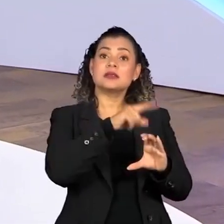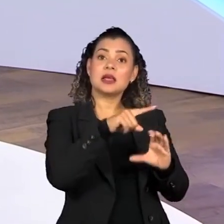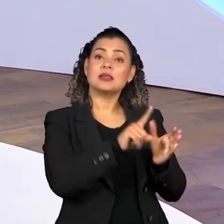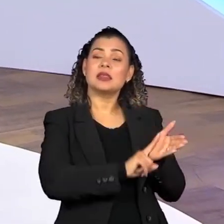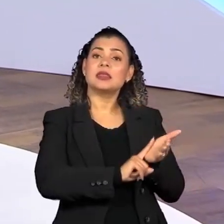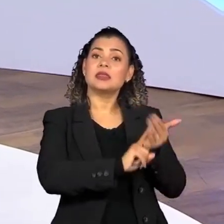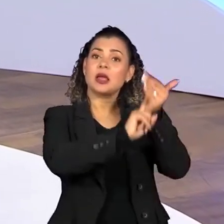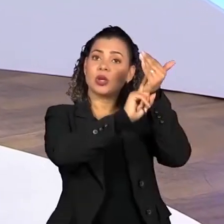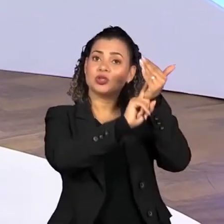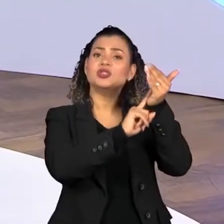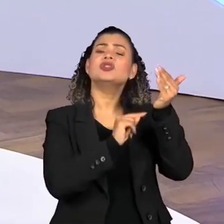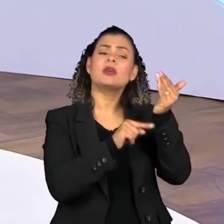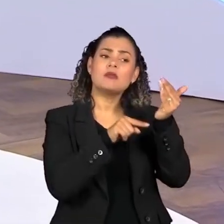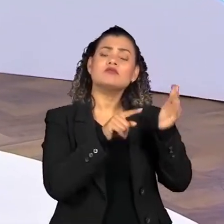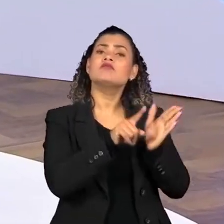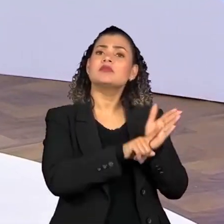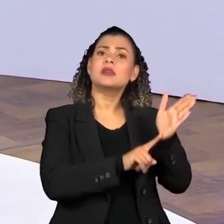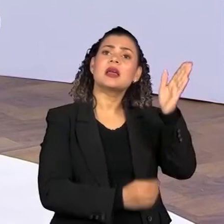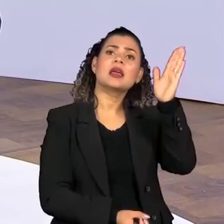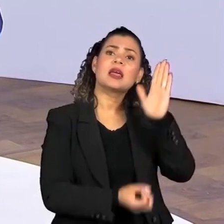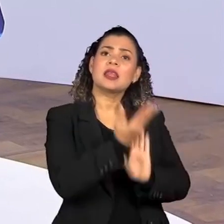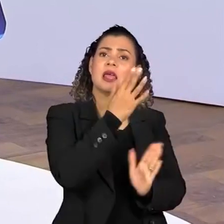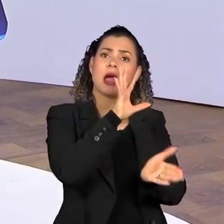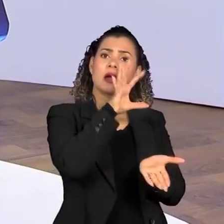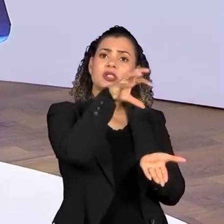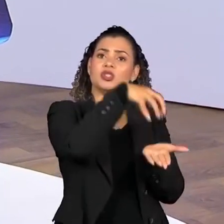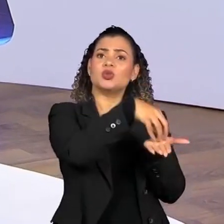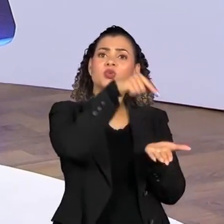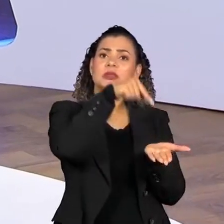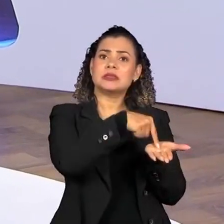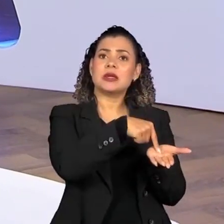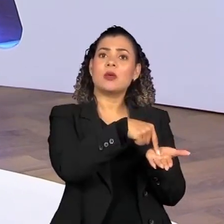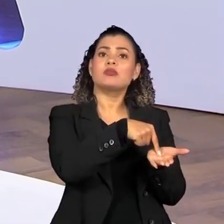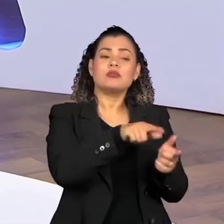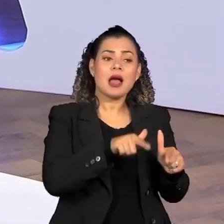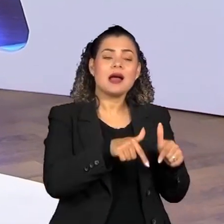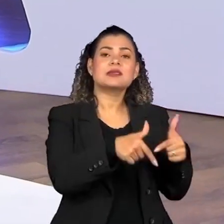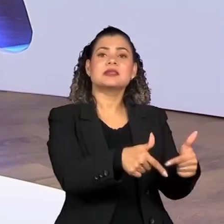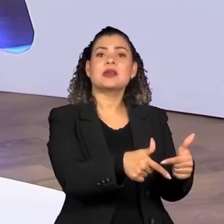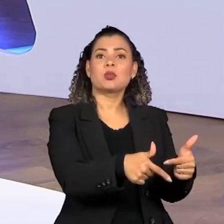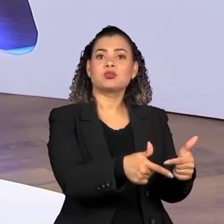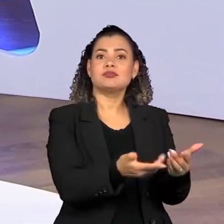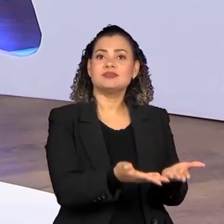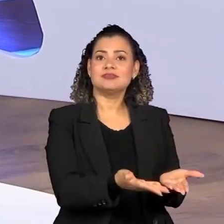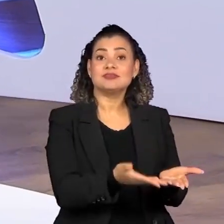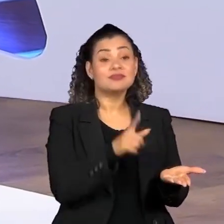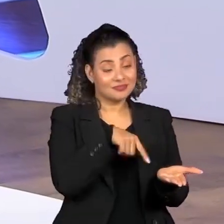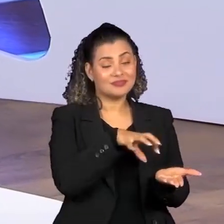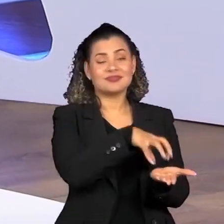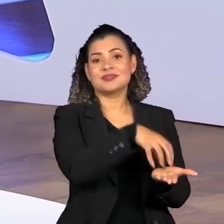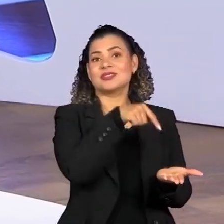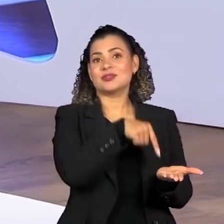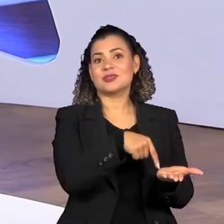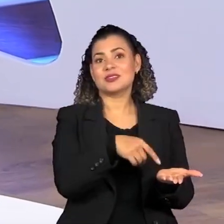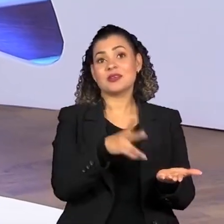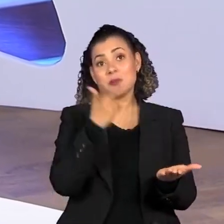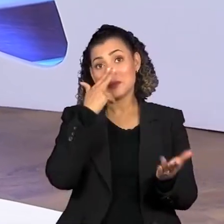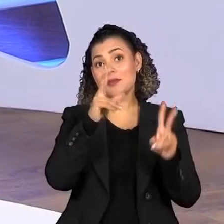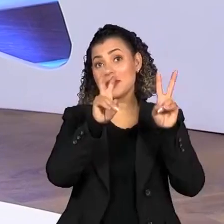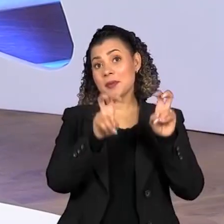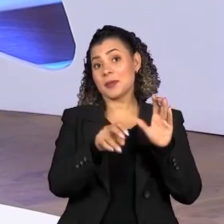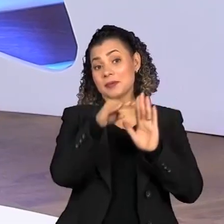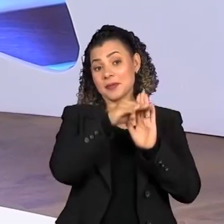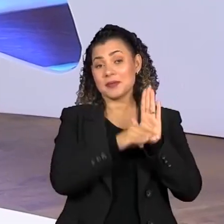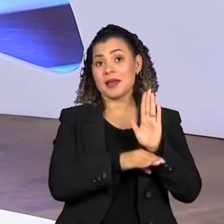criando uma Fundação para executar isto há mais ou menos esses termos